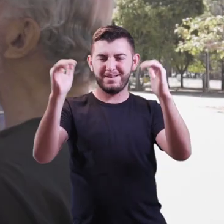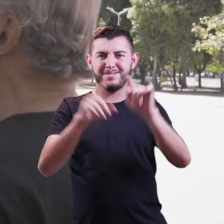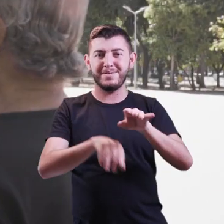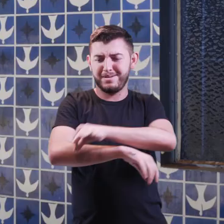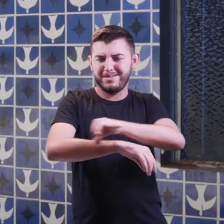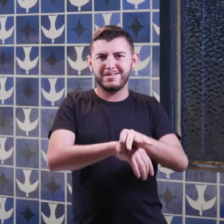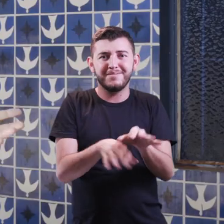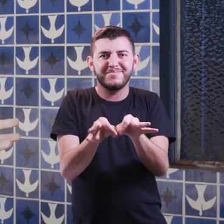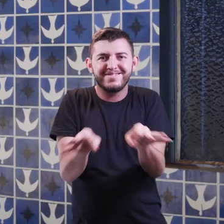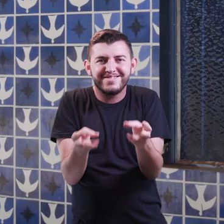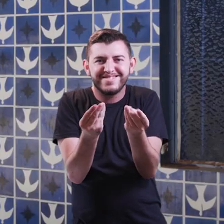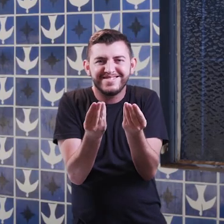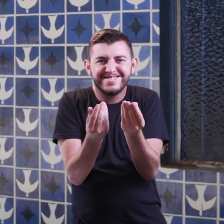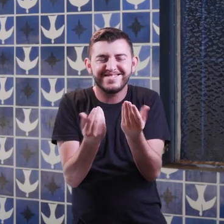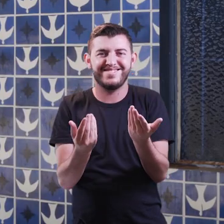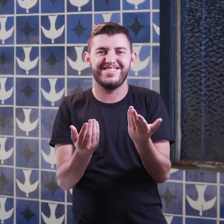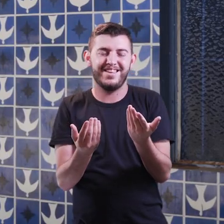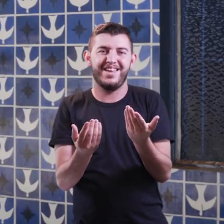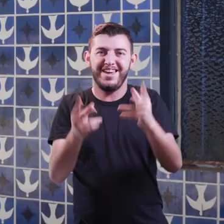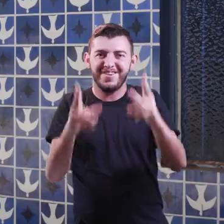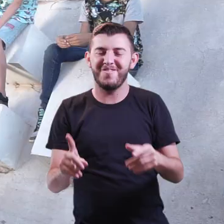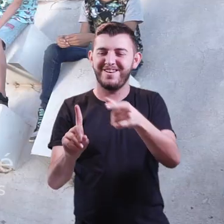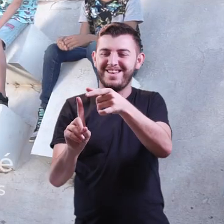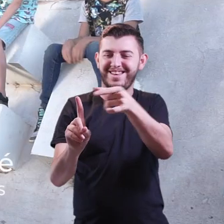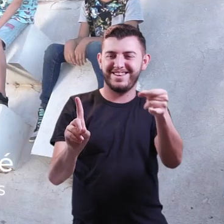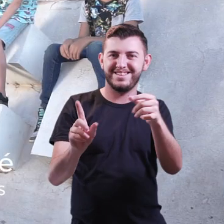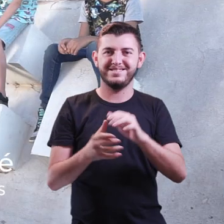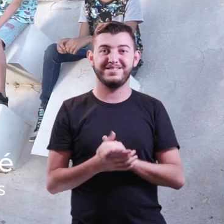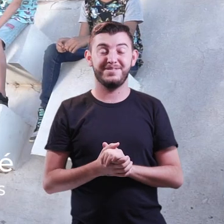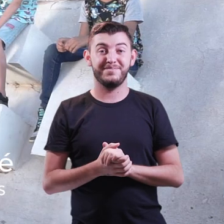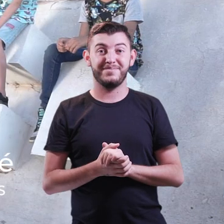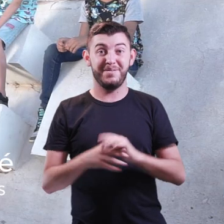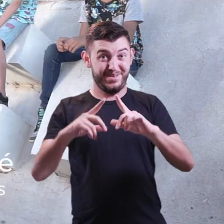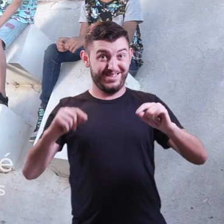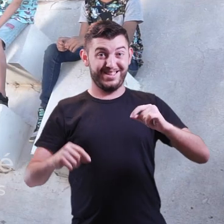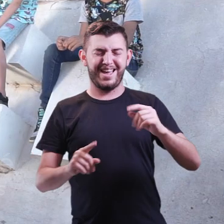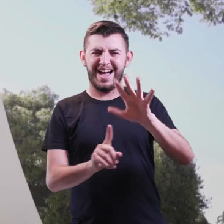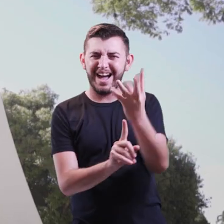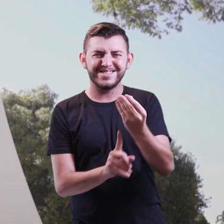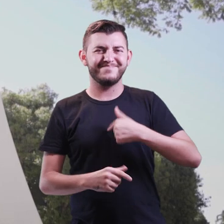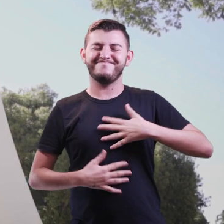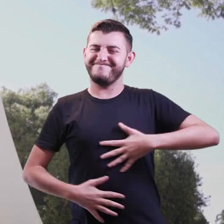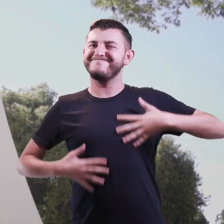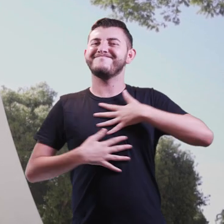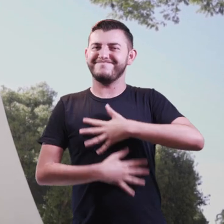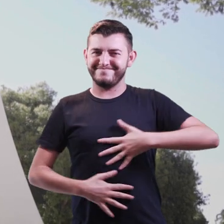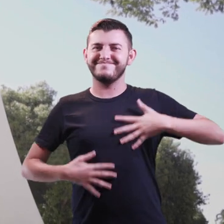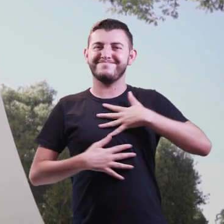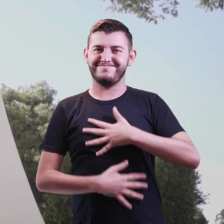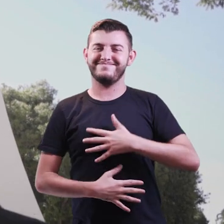que não dizer, como é o caso da nossa igrejinha, né? O que eu mais gosto em Brasília são as artes.